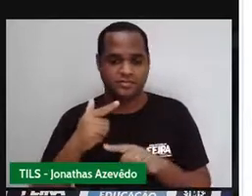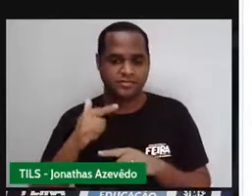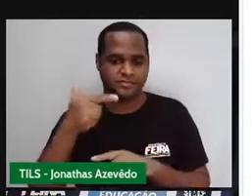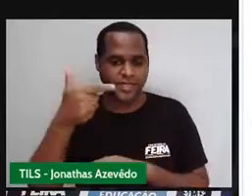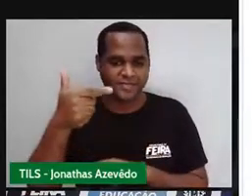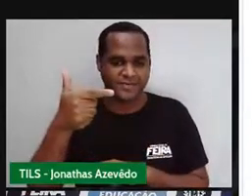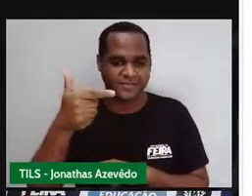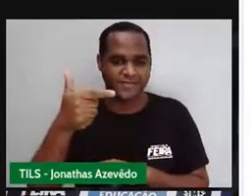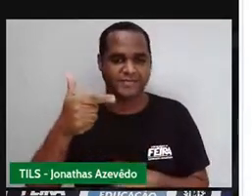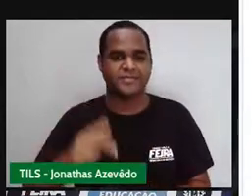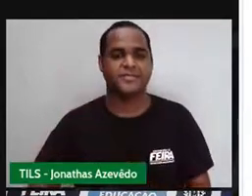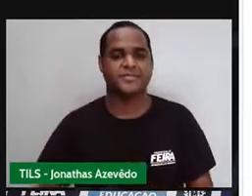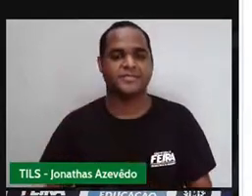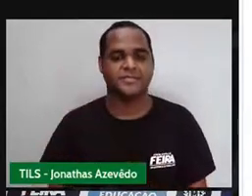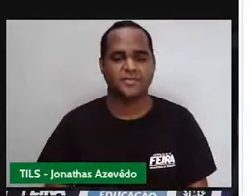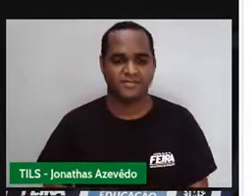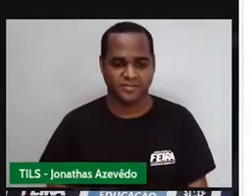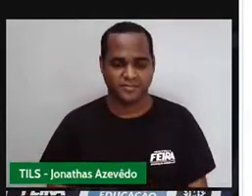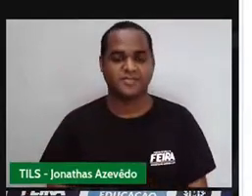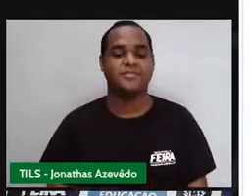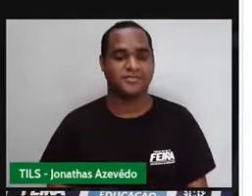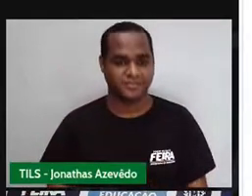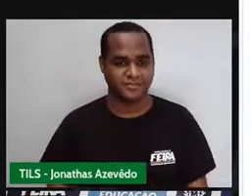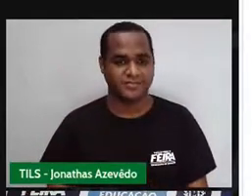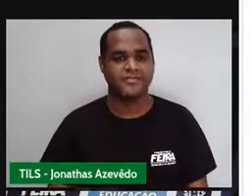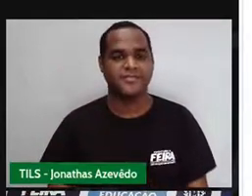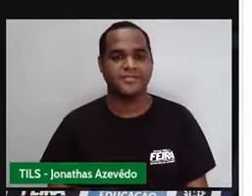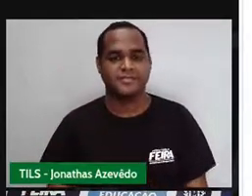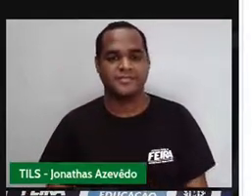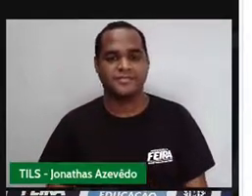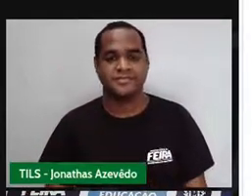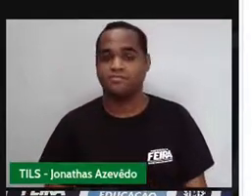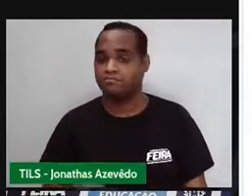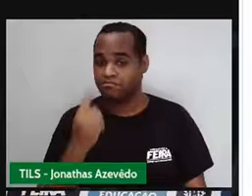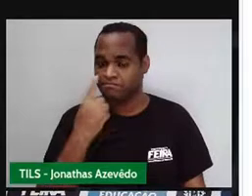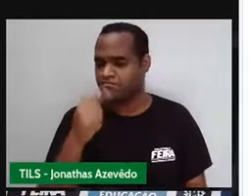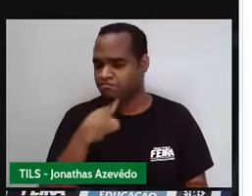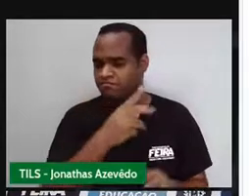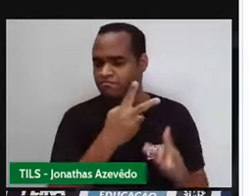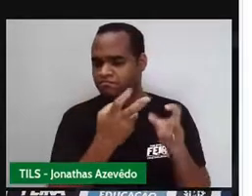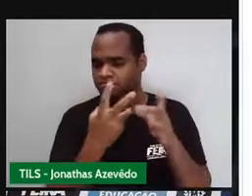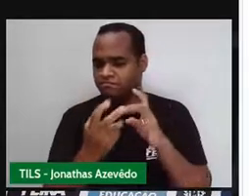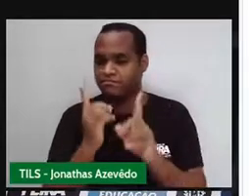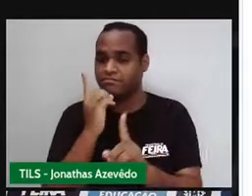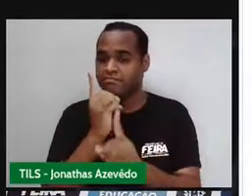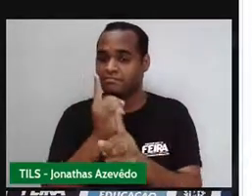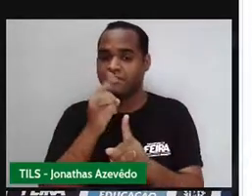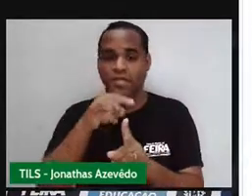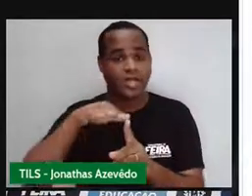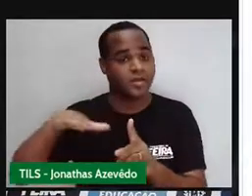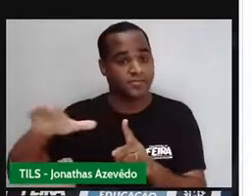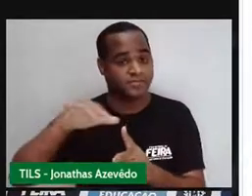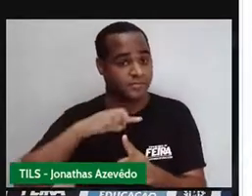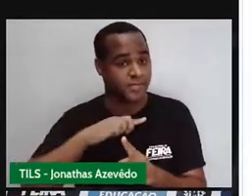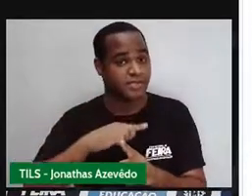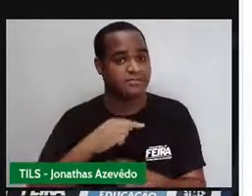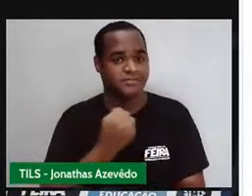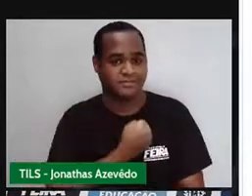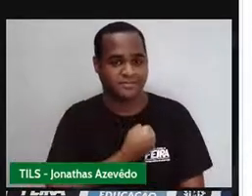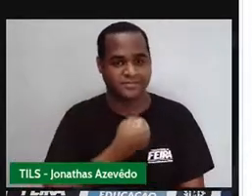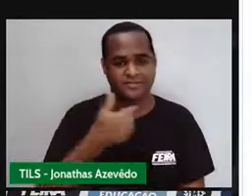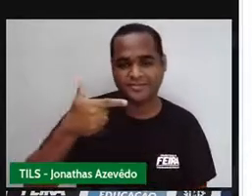metro elevado a 2 metros quadrado é um achamos a área desse quarto dois